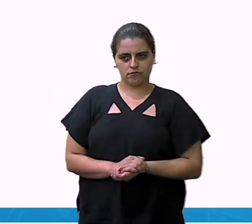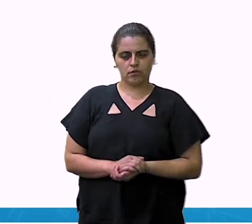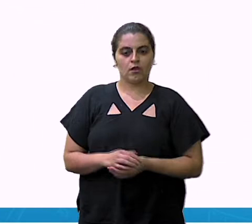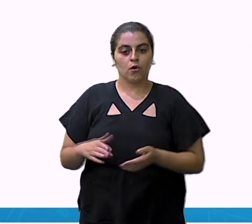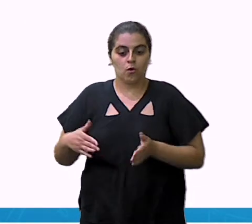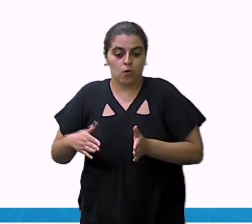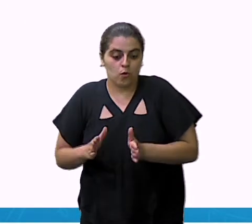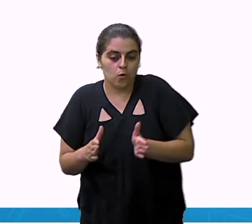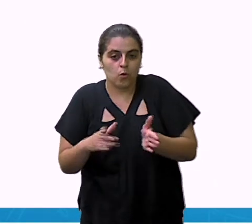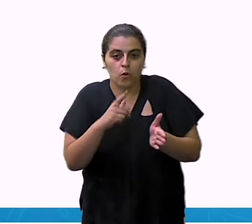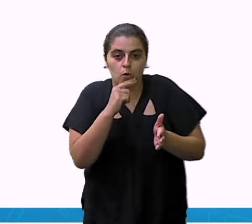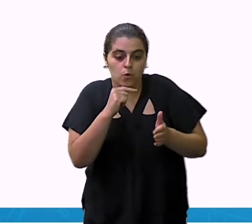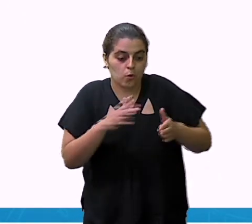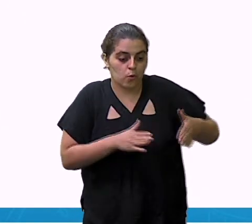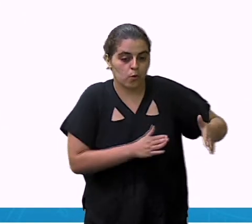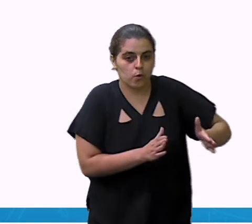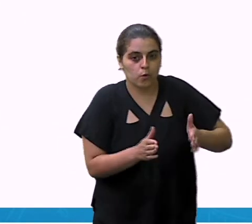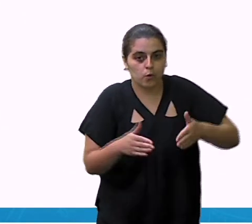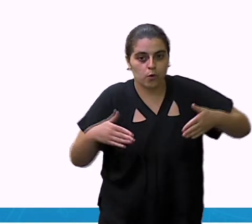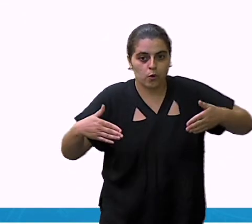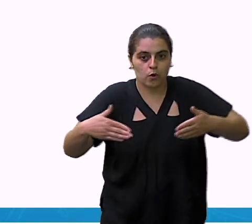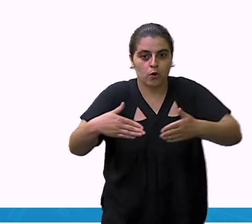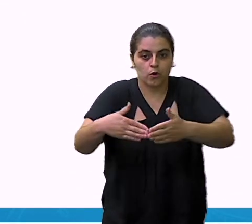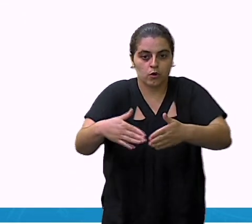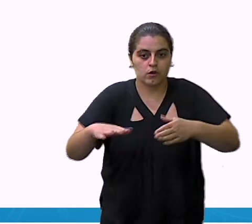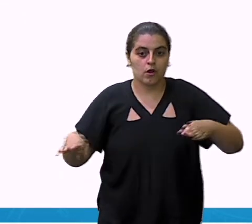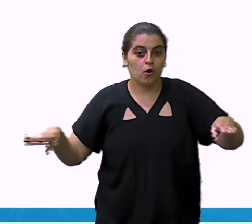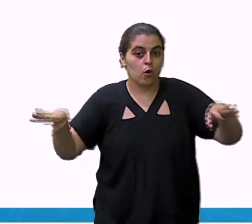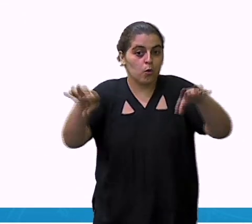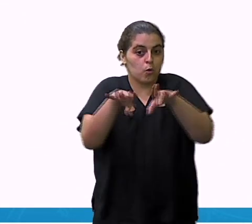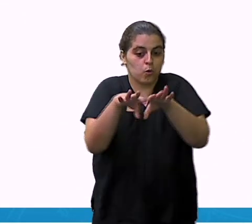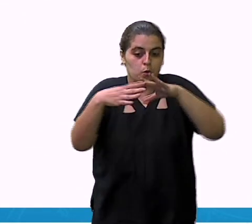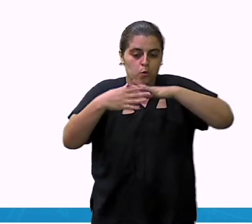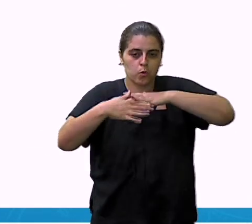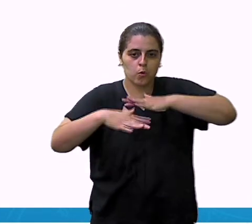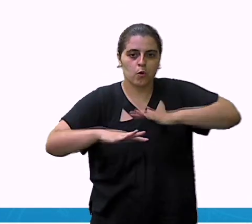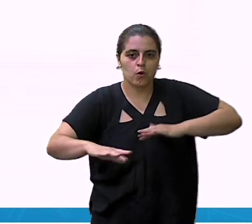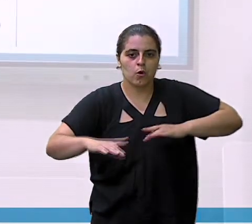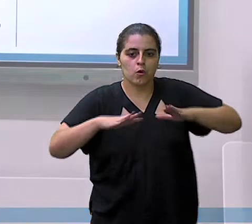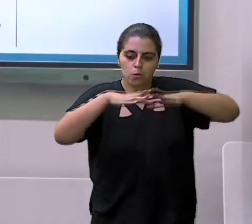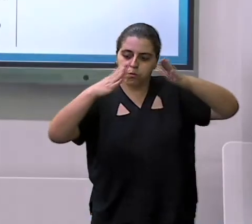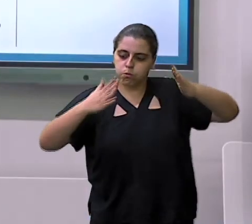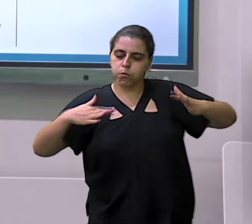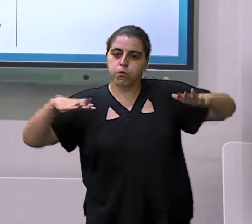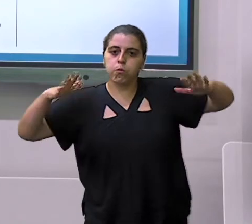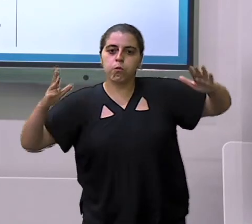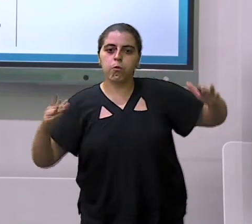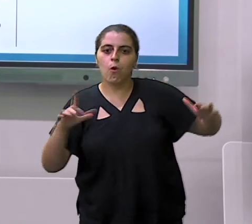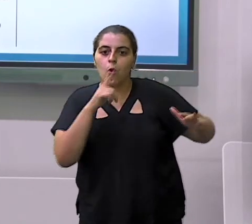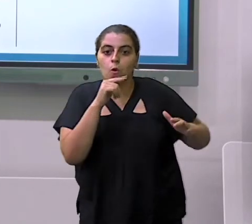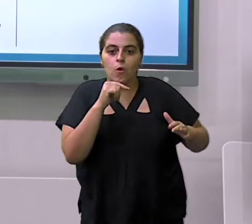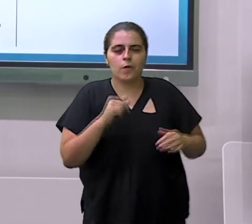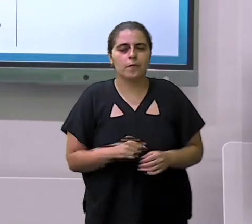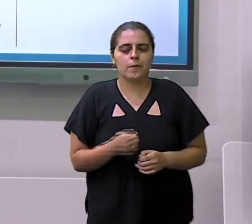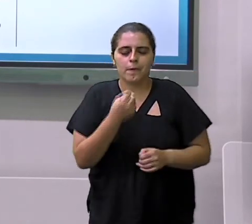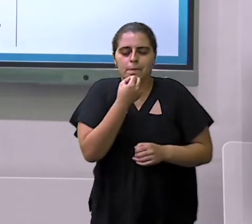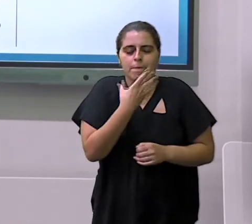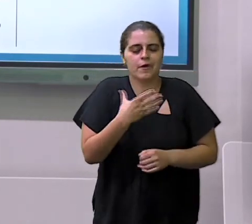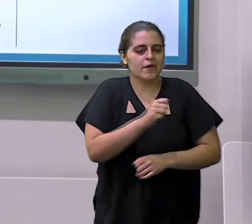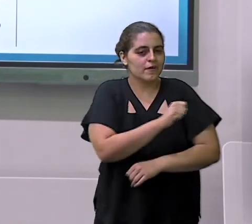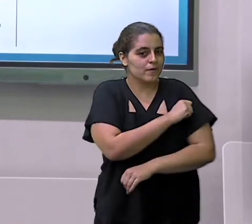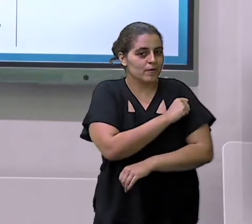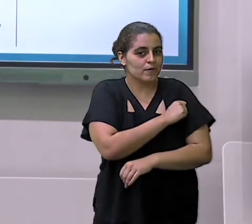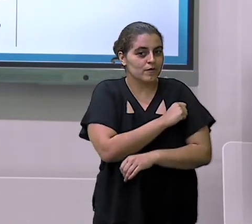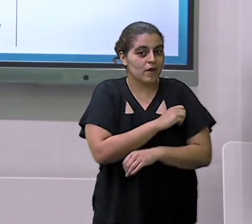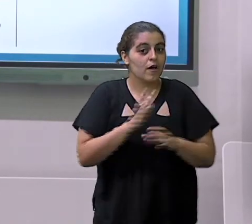Rio que deságua em outro rio ou no mar. Muito bem, estudantes. E agora eu tenho uma pergunta para